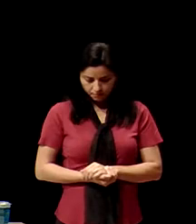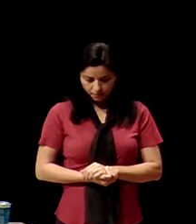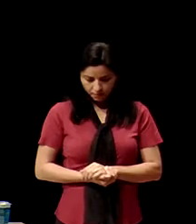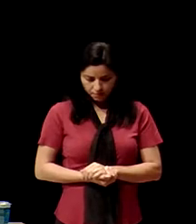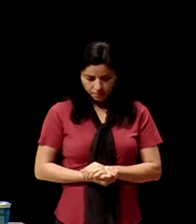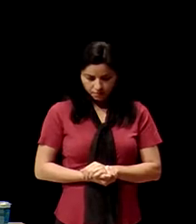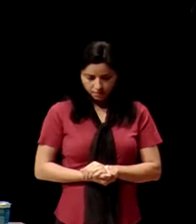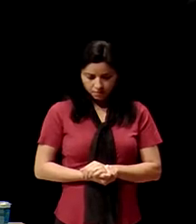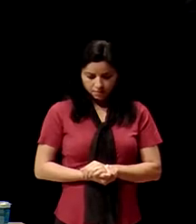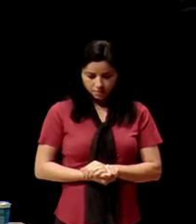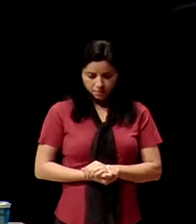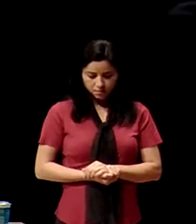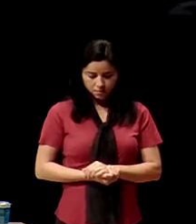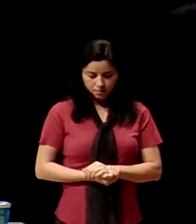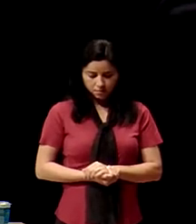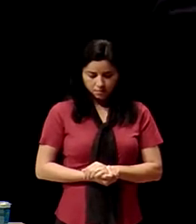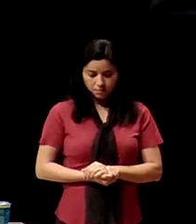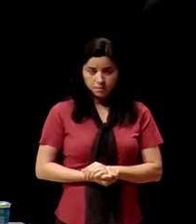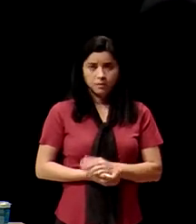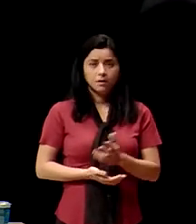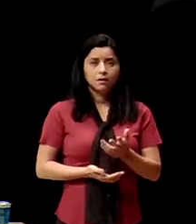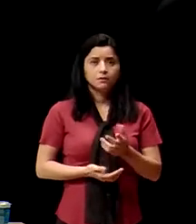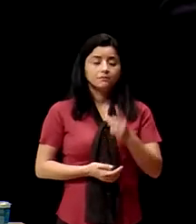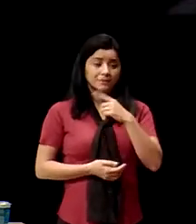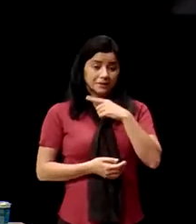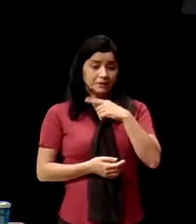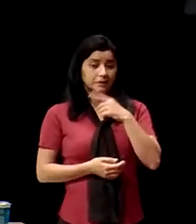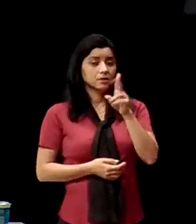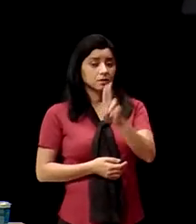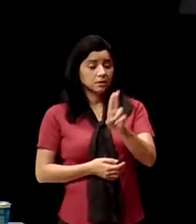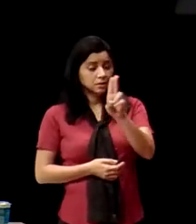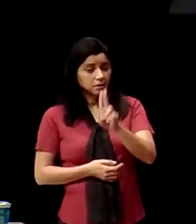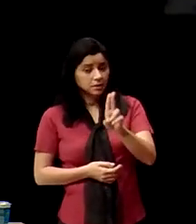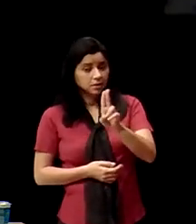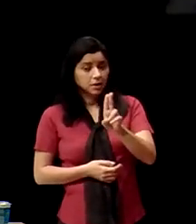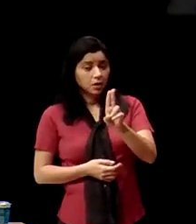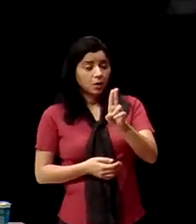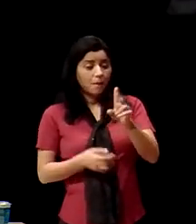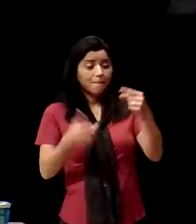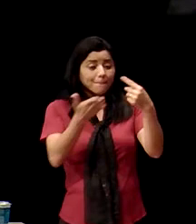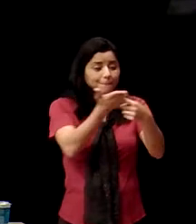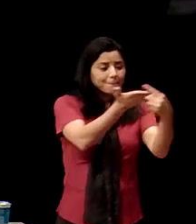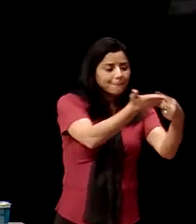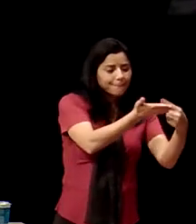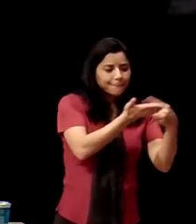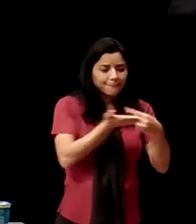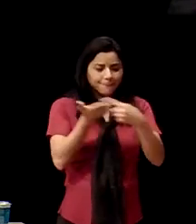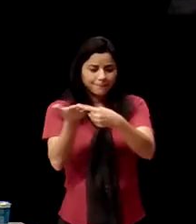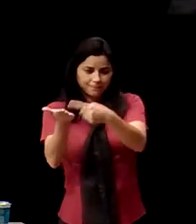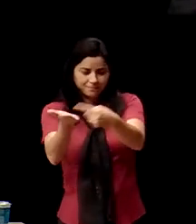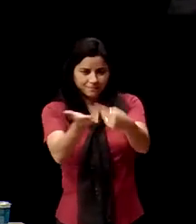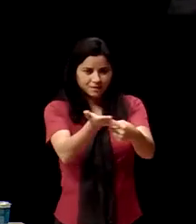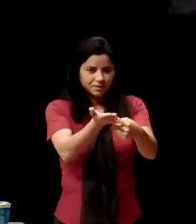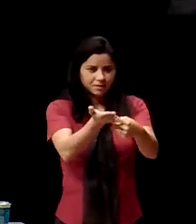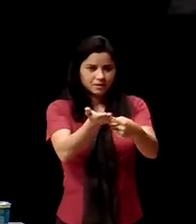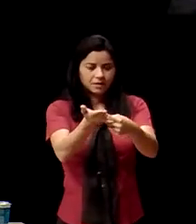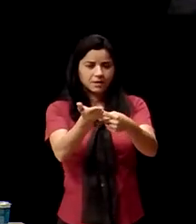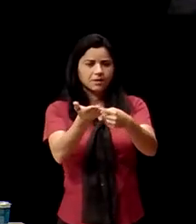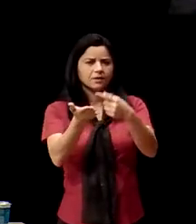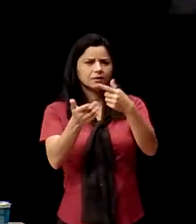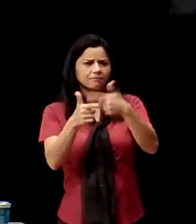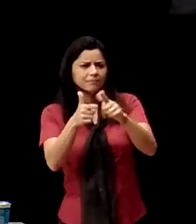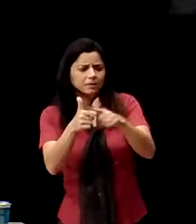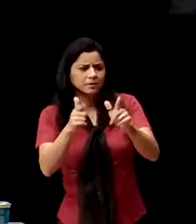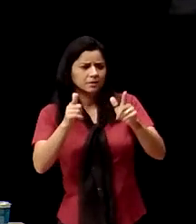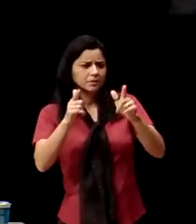and educational issues. E ela tem sido usada como uma combinação de questões educacionais e